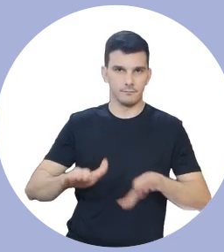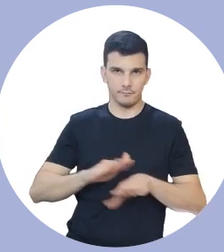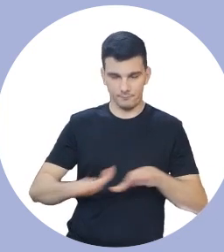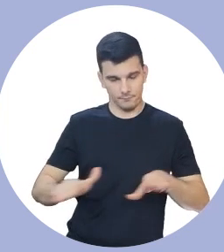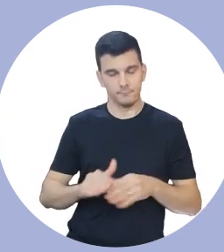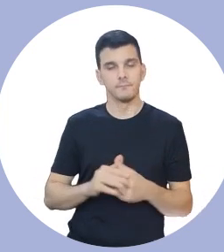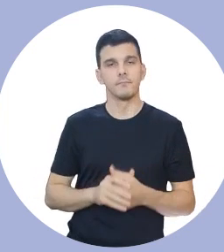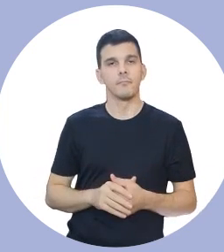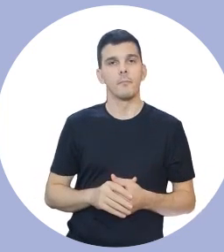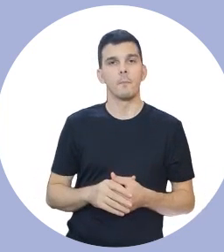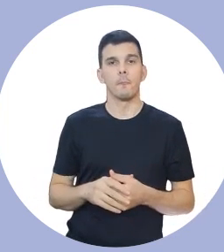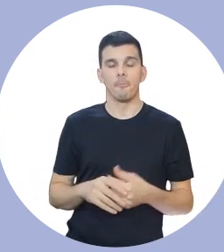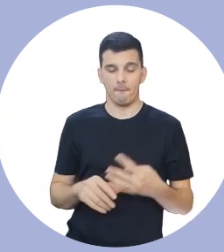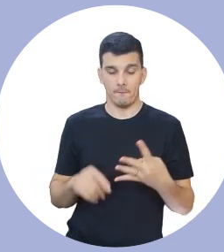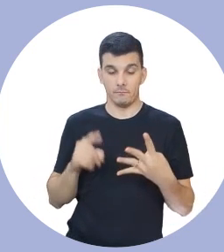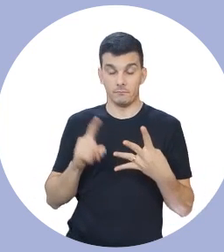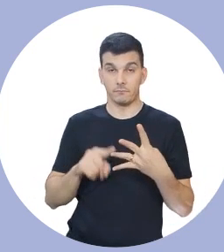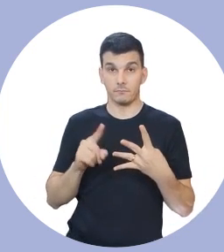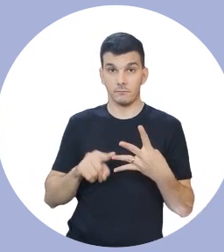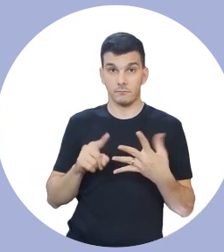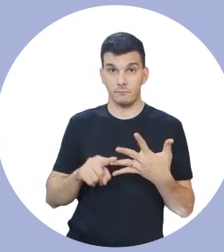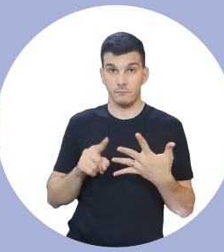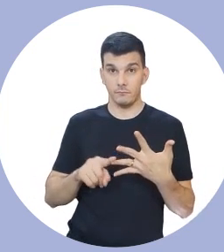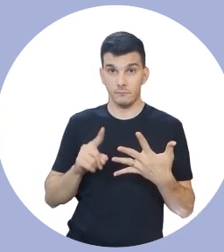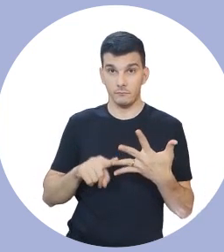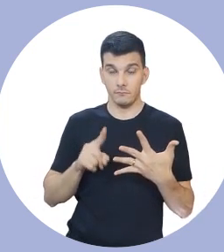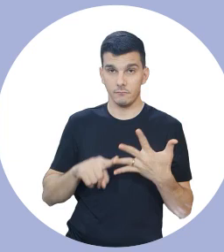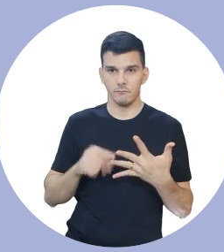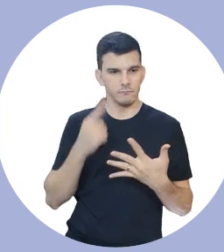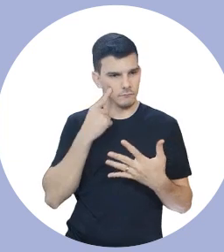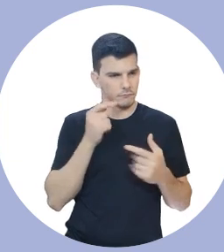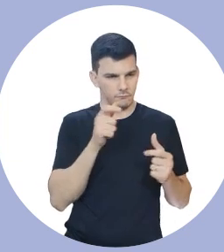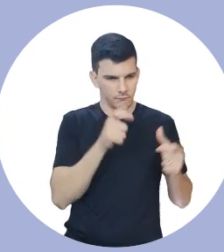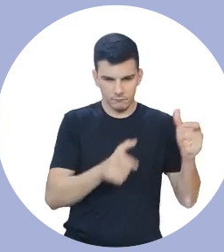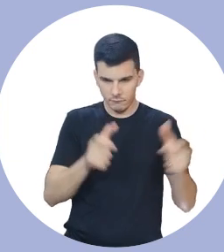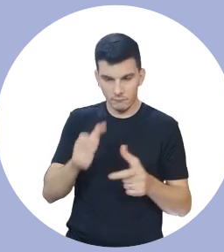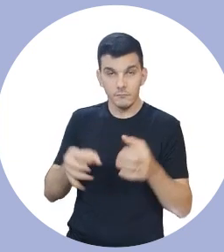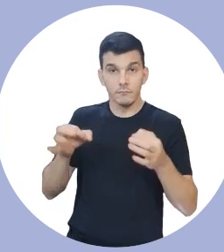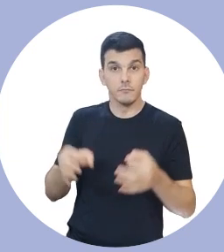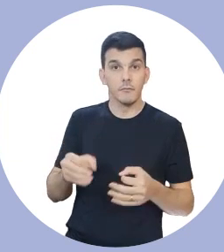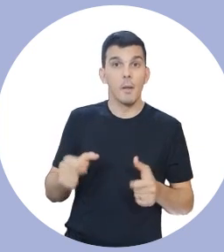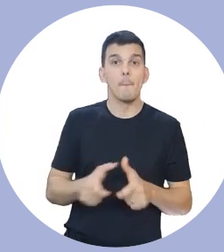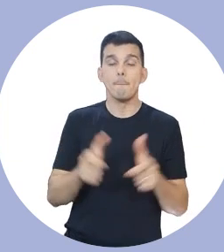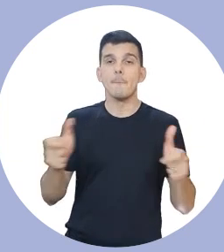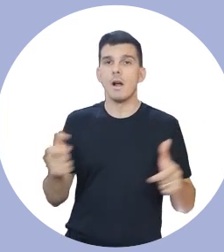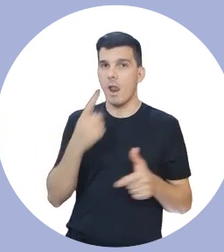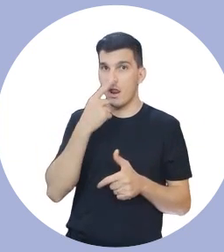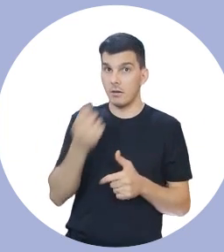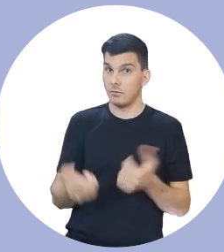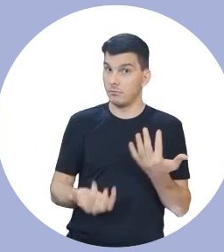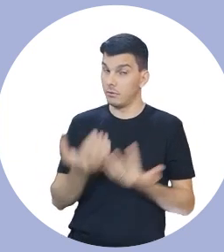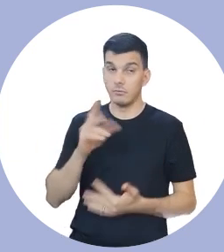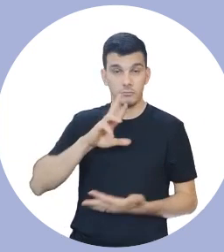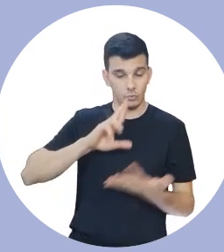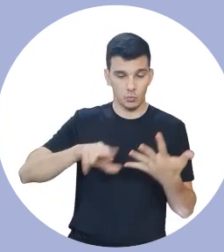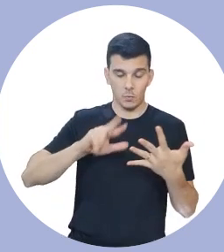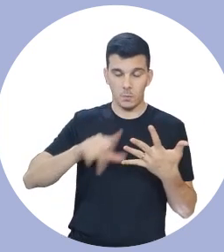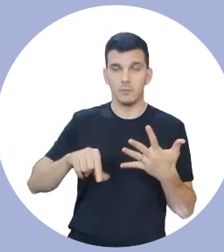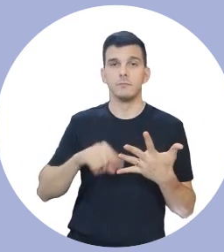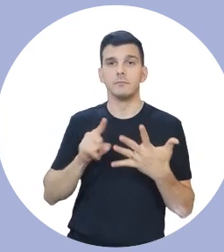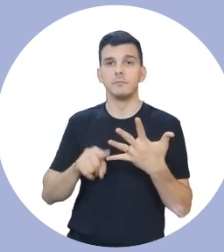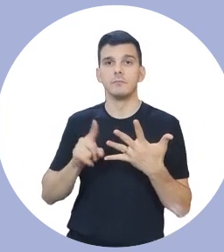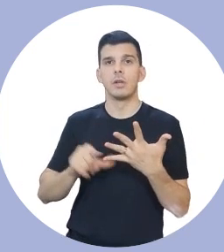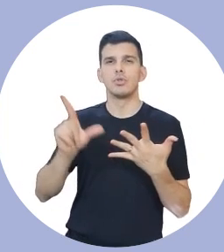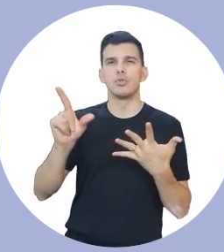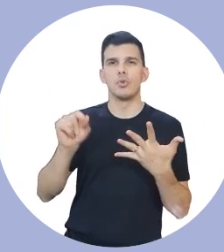é queimar mais lixo. Não. Fomentar a coleta seletiva do lixo nas cidades para aumentar o volume do lixo incinerado. Também